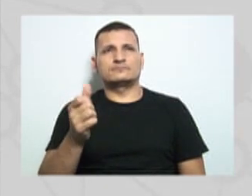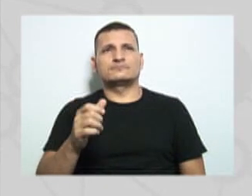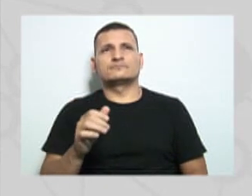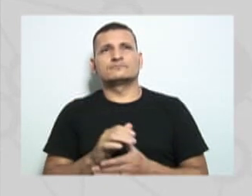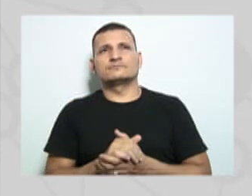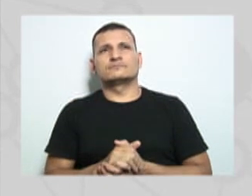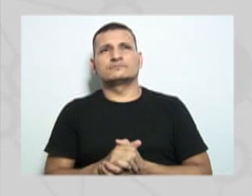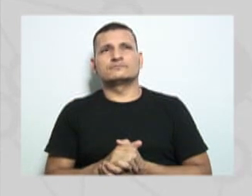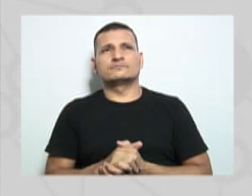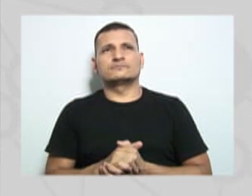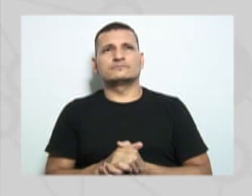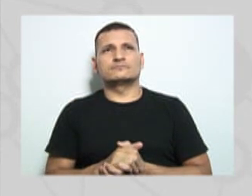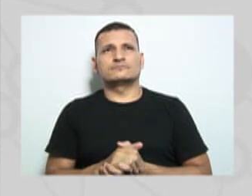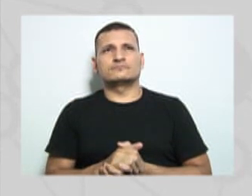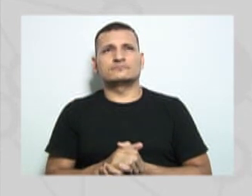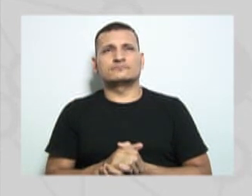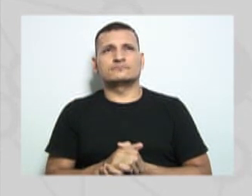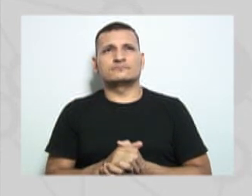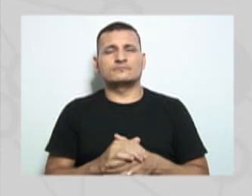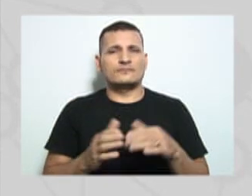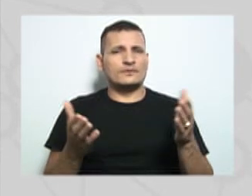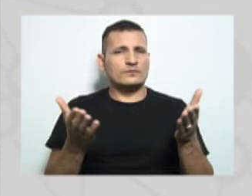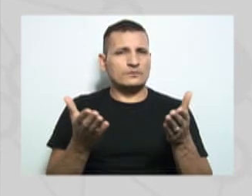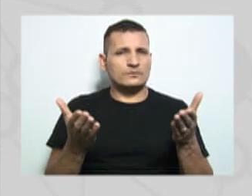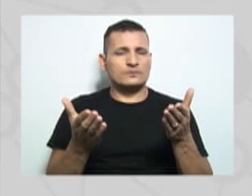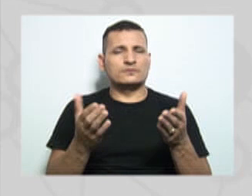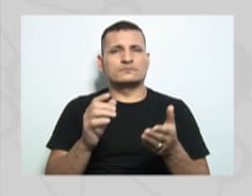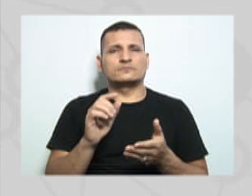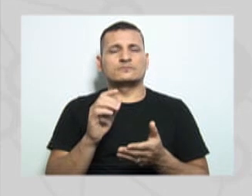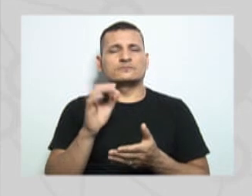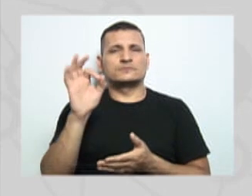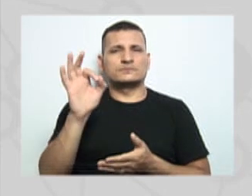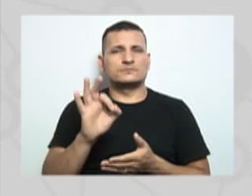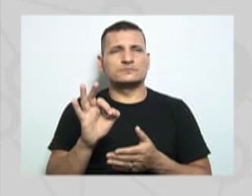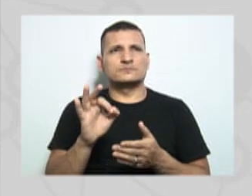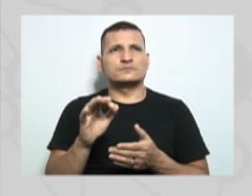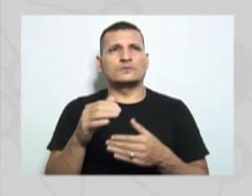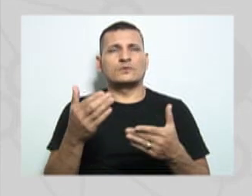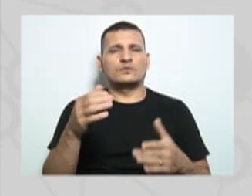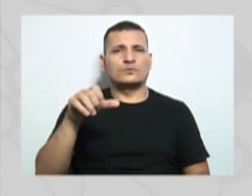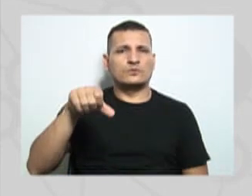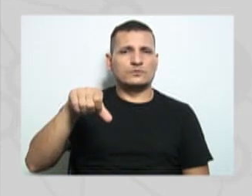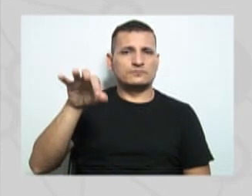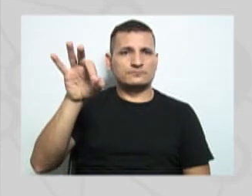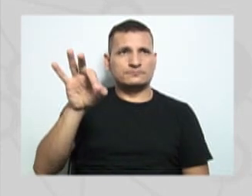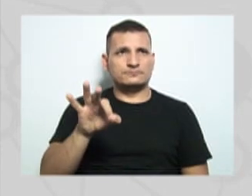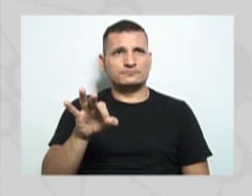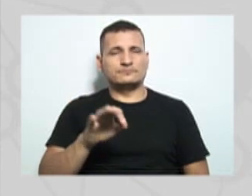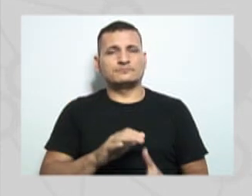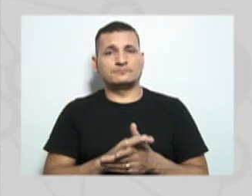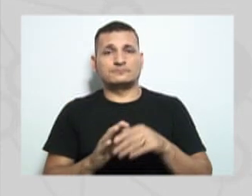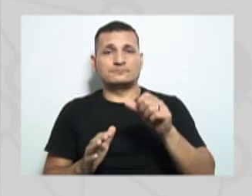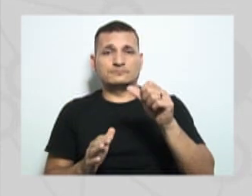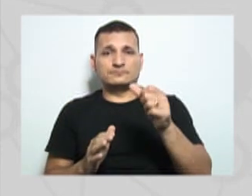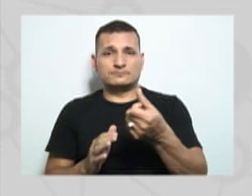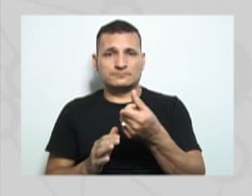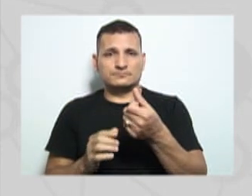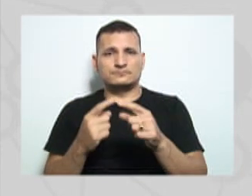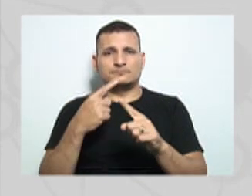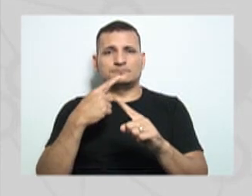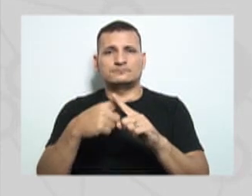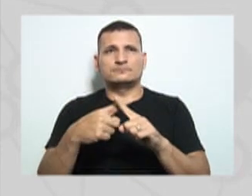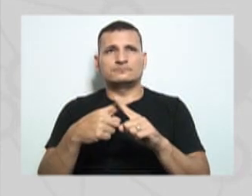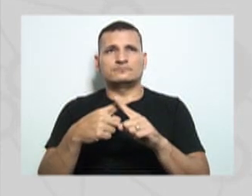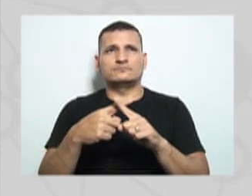agora pelo valor da alíquota correta, que é os 9. Vou pegar o valor que deu de 6 mil e vou multiplicar por